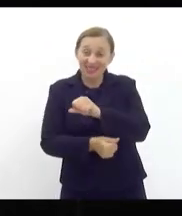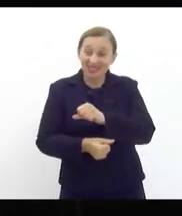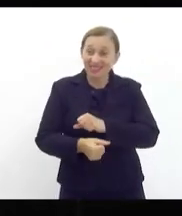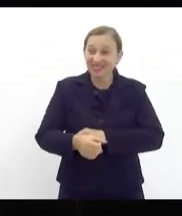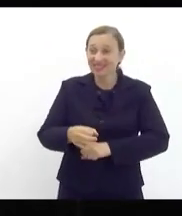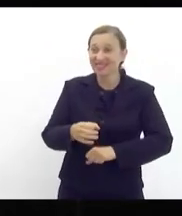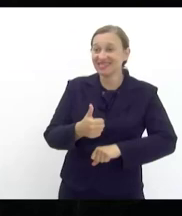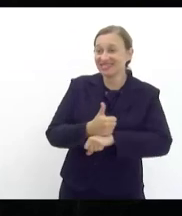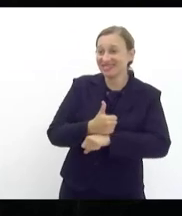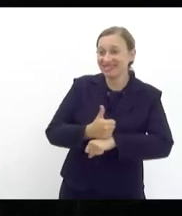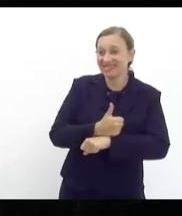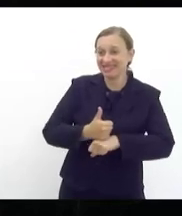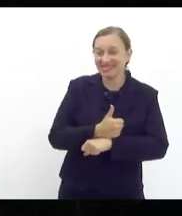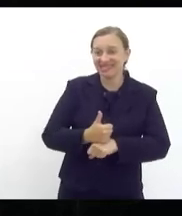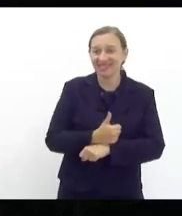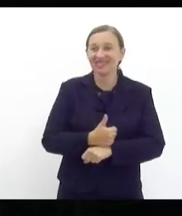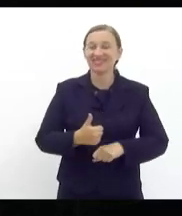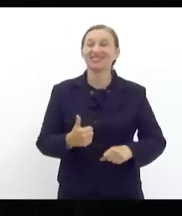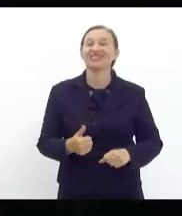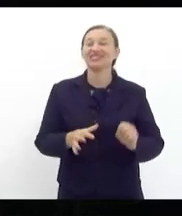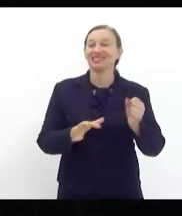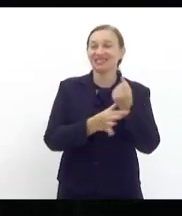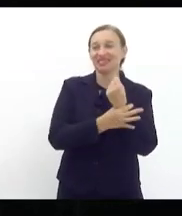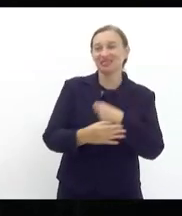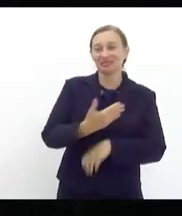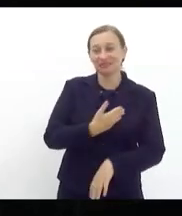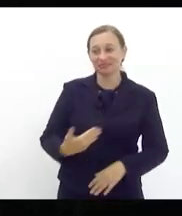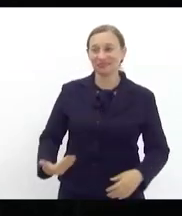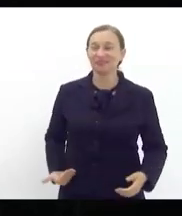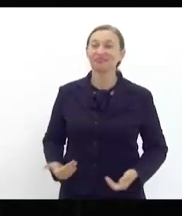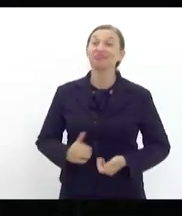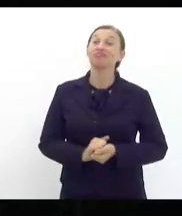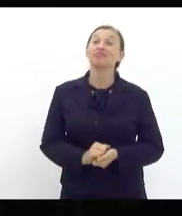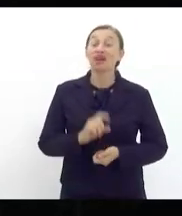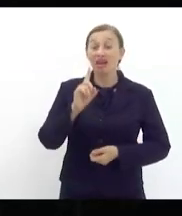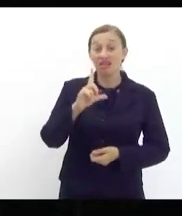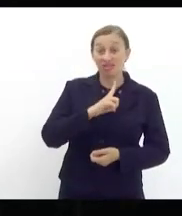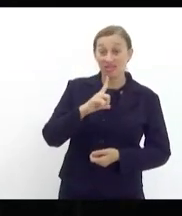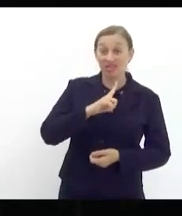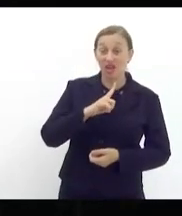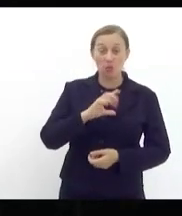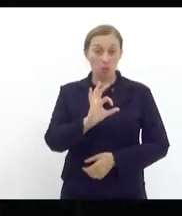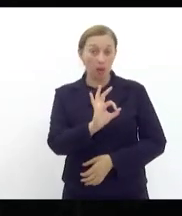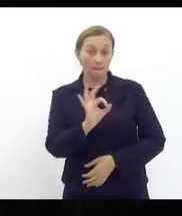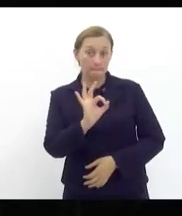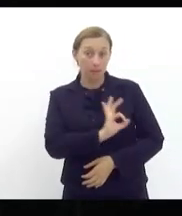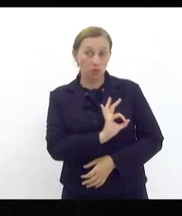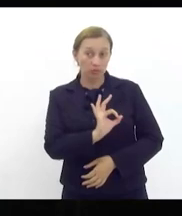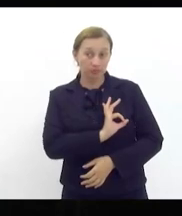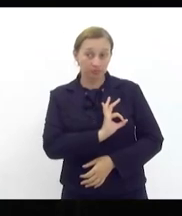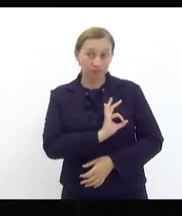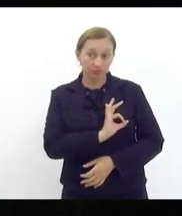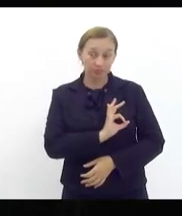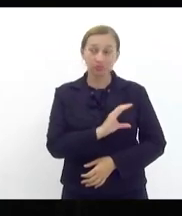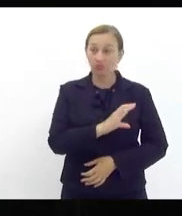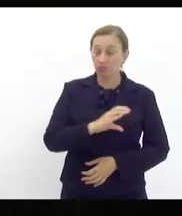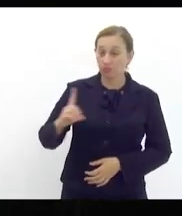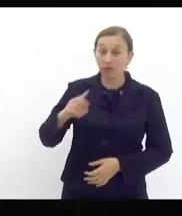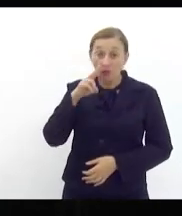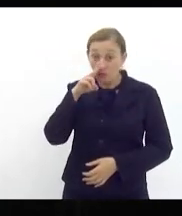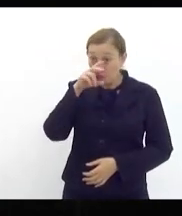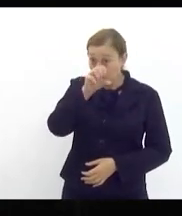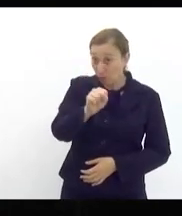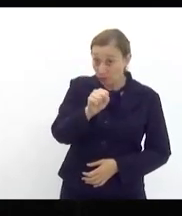cargo carreiras e salários dos profissionais de segurança pública é ter uma polícia que tem uma corregedoria forte